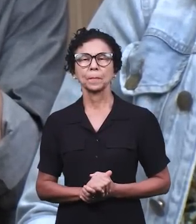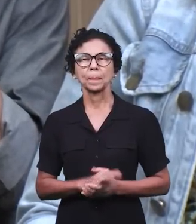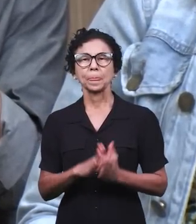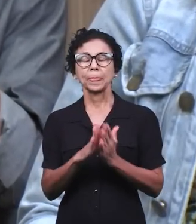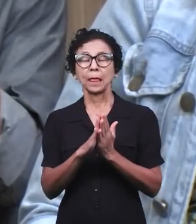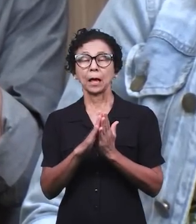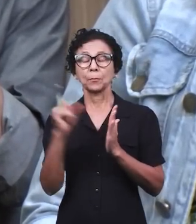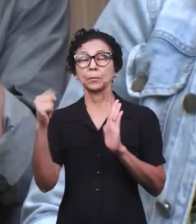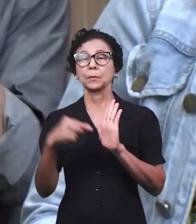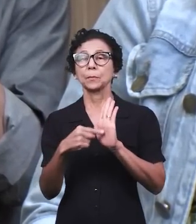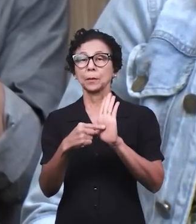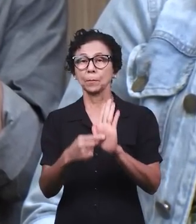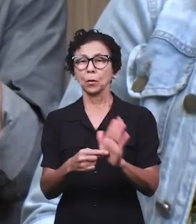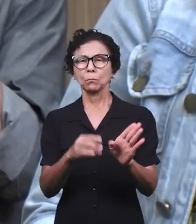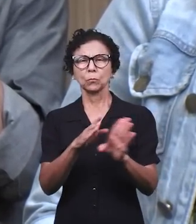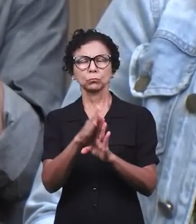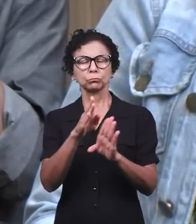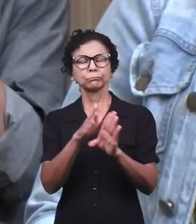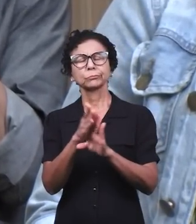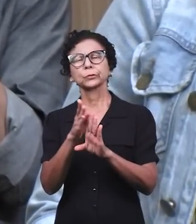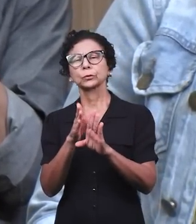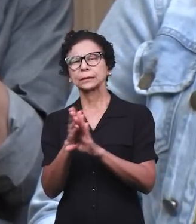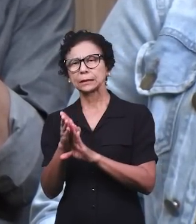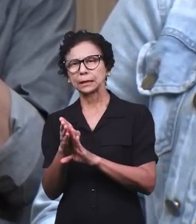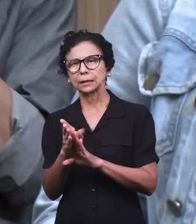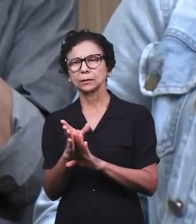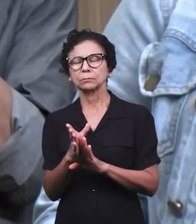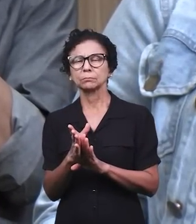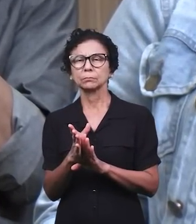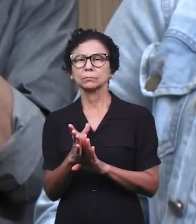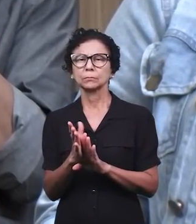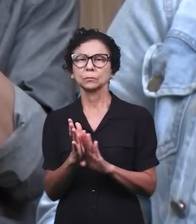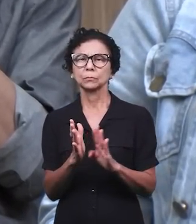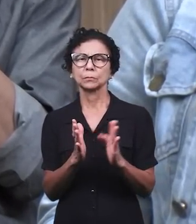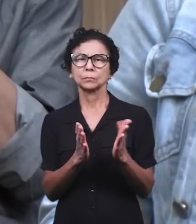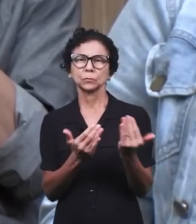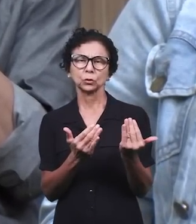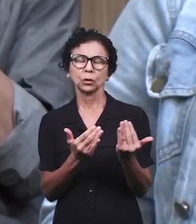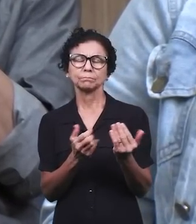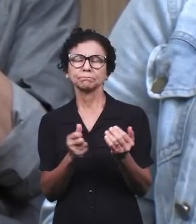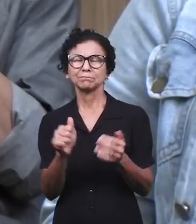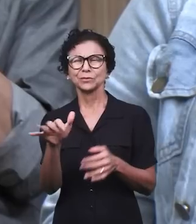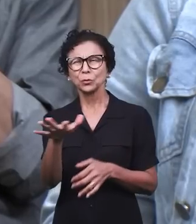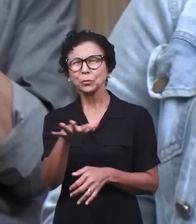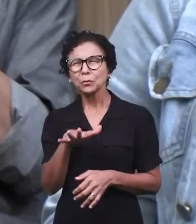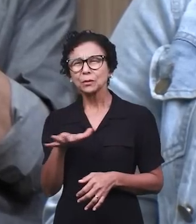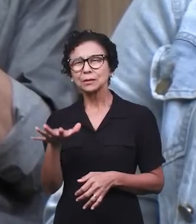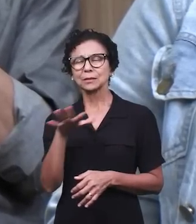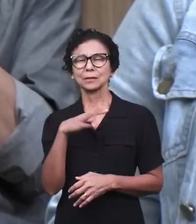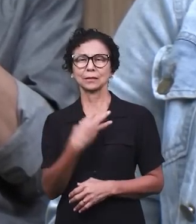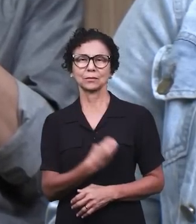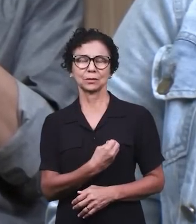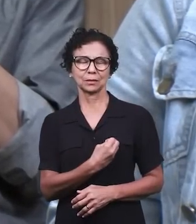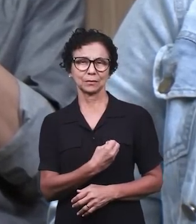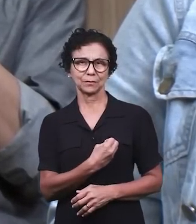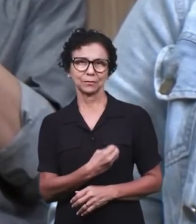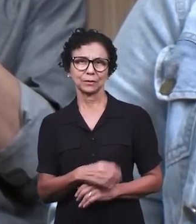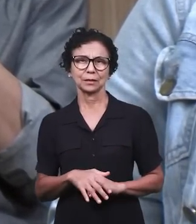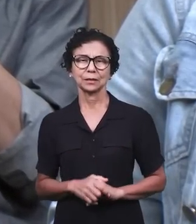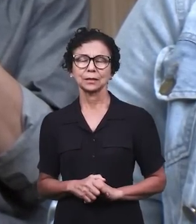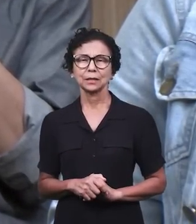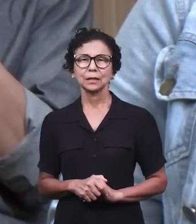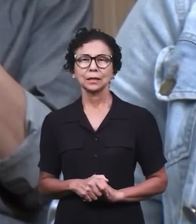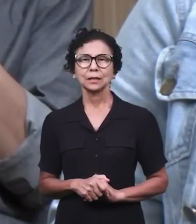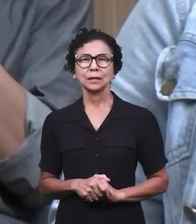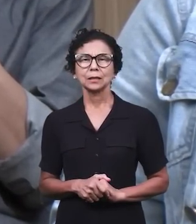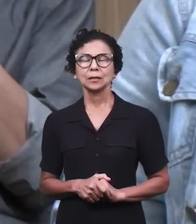ela possui muitos conselhos para nós jovens sobre todas as áreas da nossa vida. Como que a Bíblia